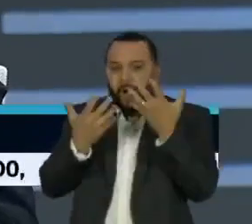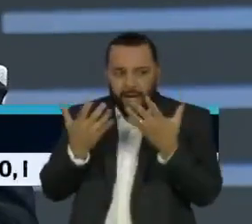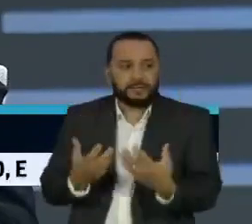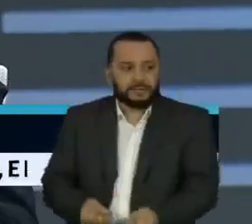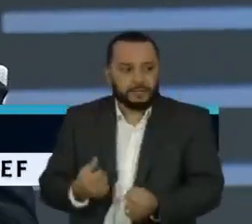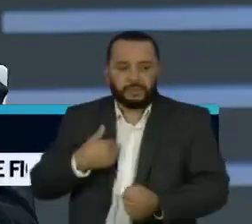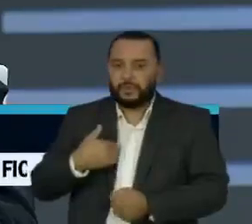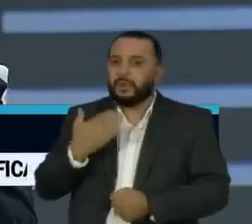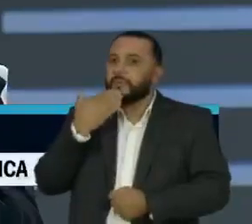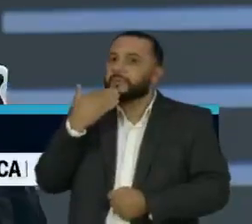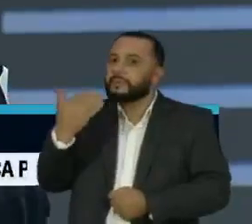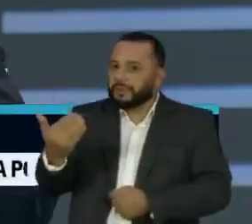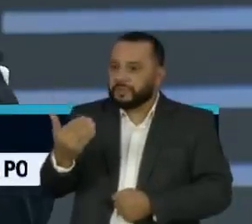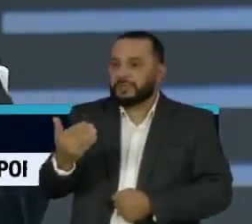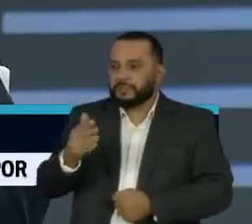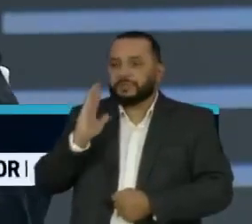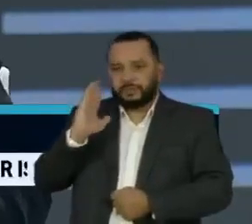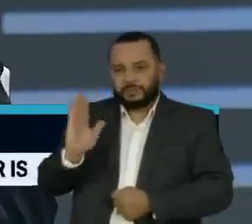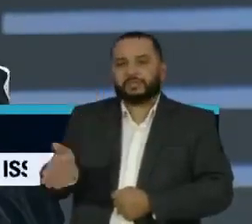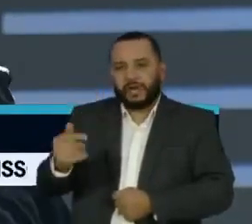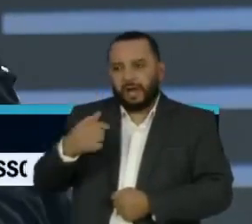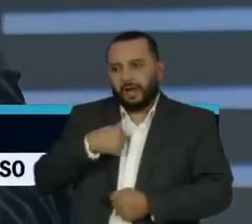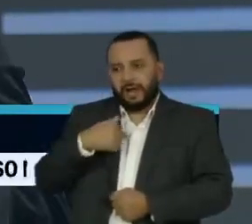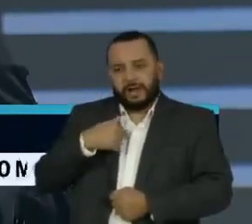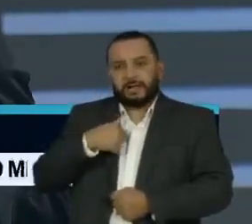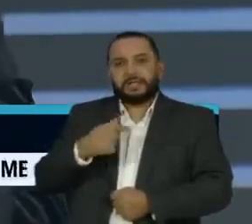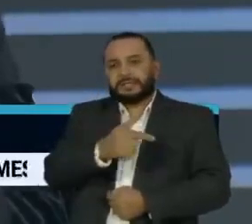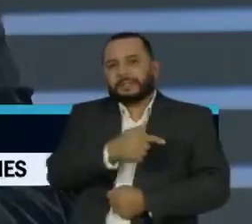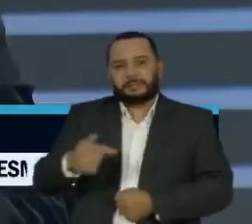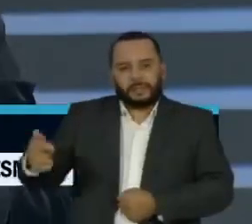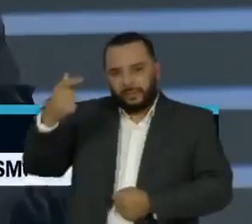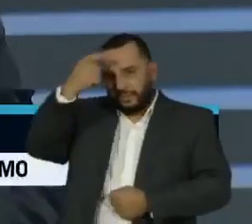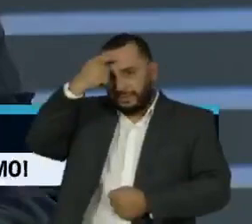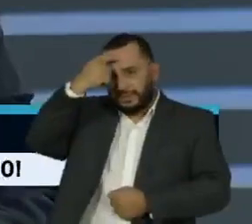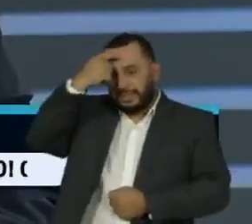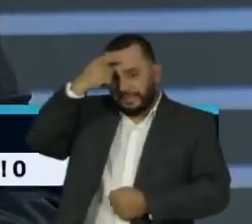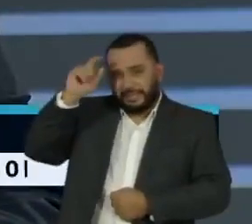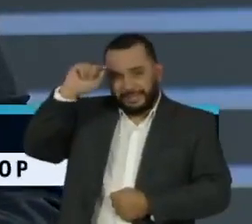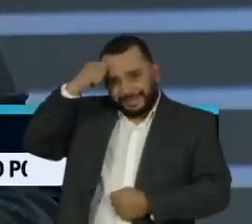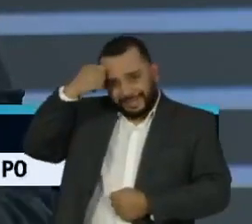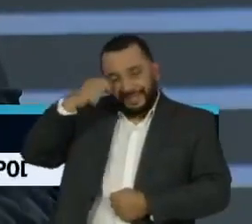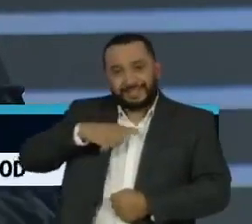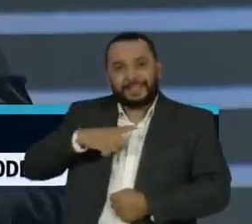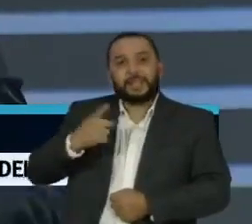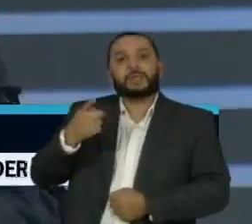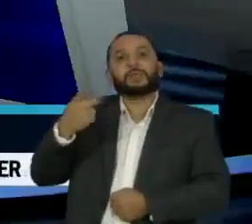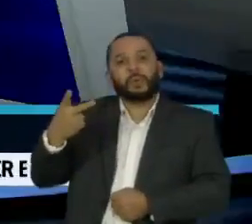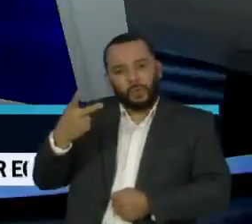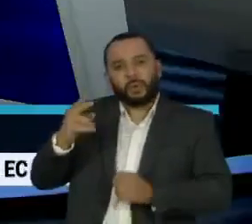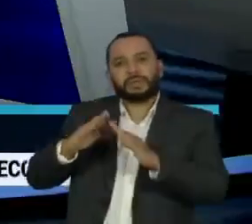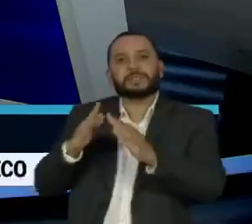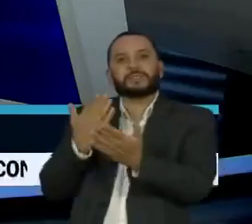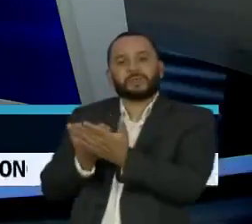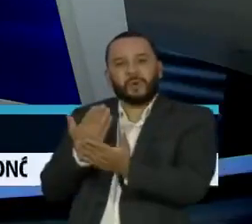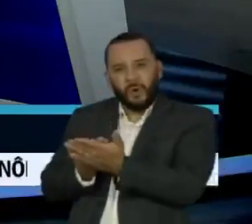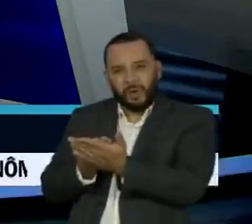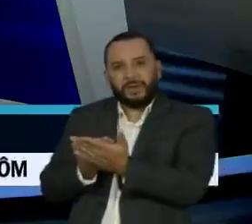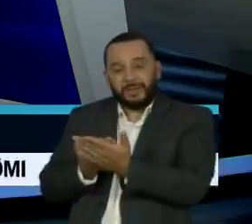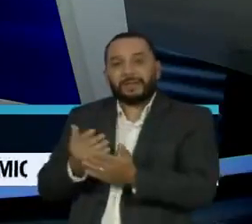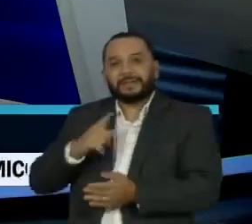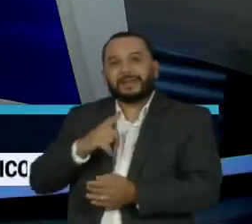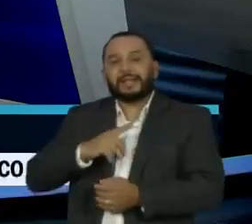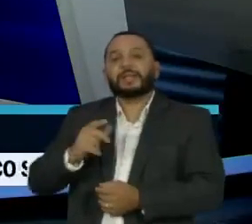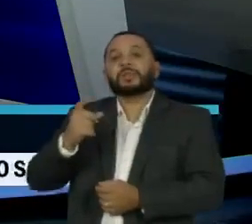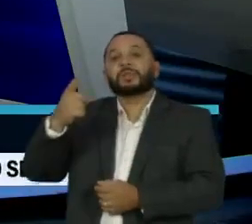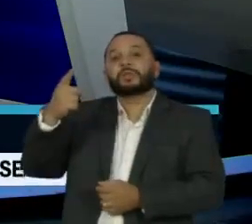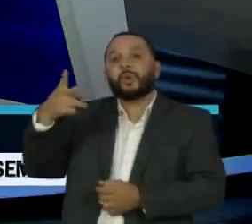outras instituições, nessa Semana da Consciência, nomeou 12 escolas com o nome de 12 personalidades negras, né?